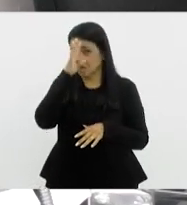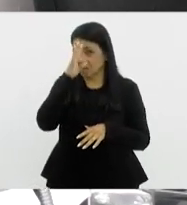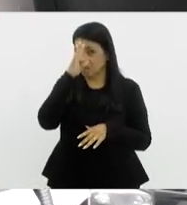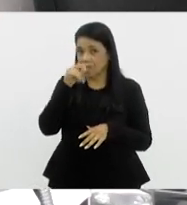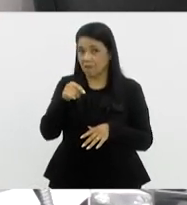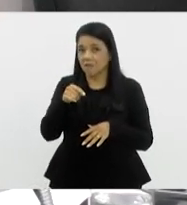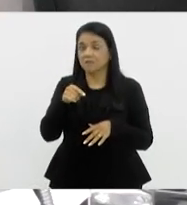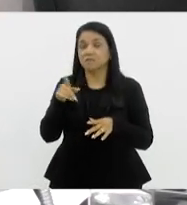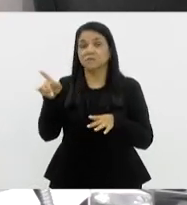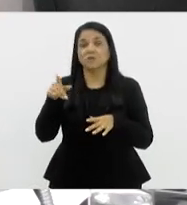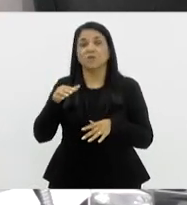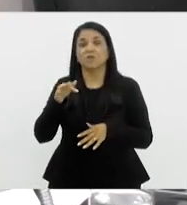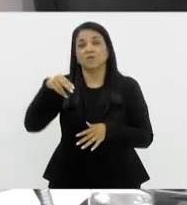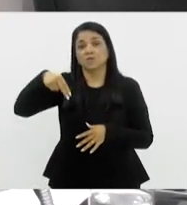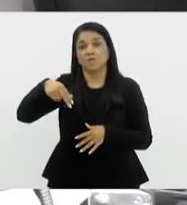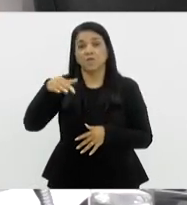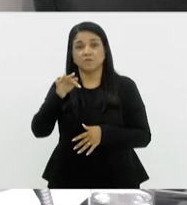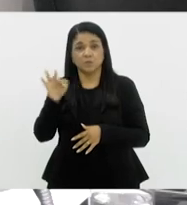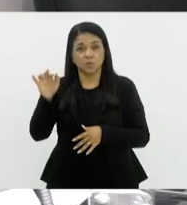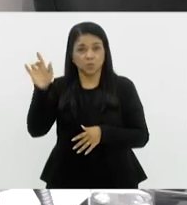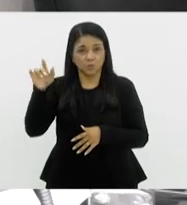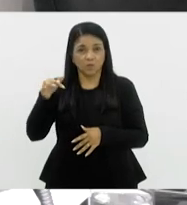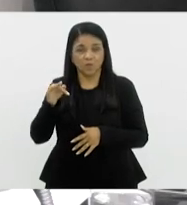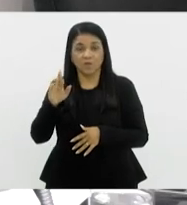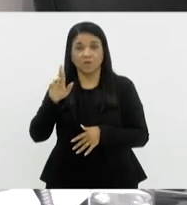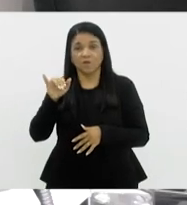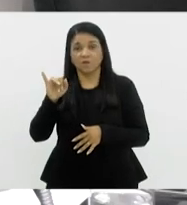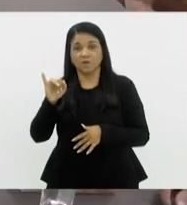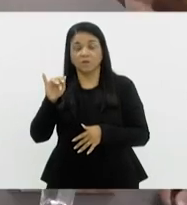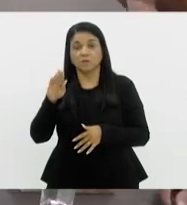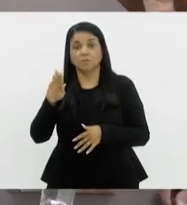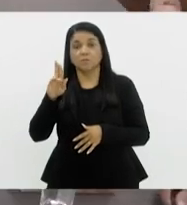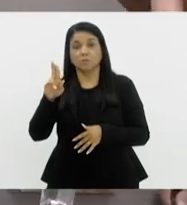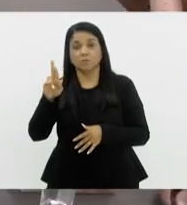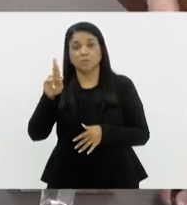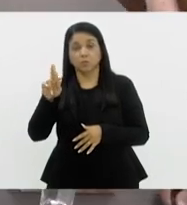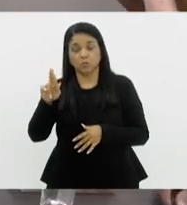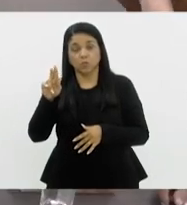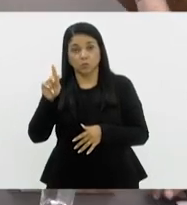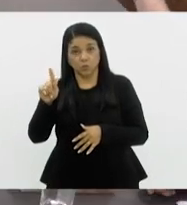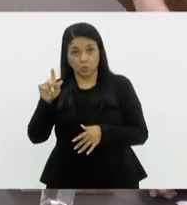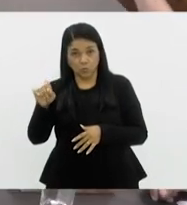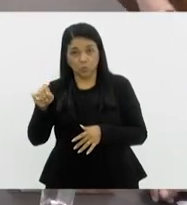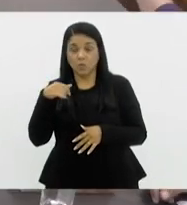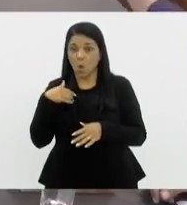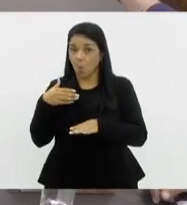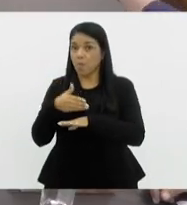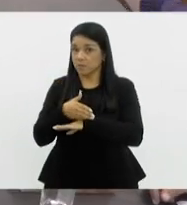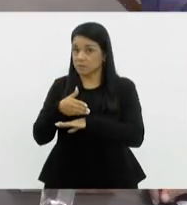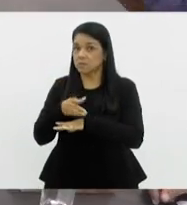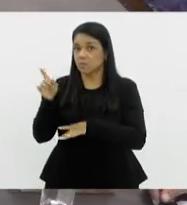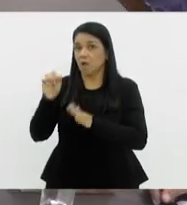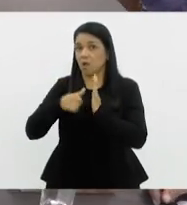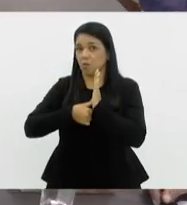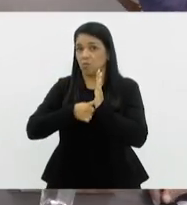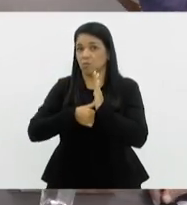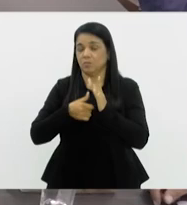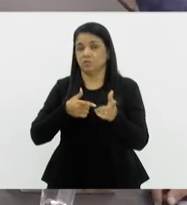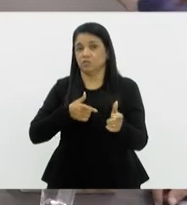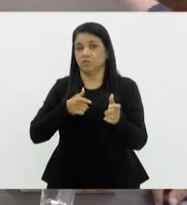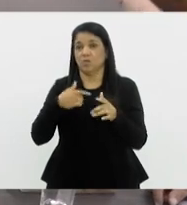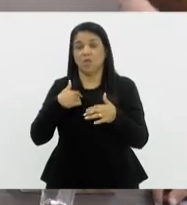movimenta muito. Friburgo, por exemplo, é um caso, eu participo do de Friburgo, por exemplo. Mas você percebeu que nós não somos contra a ideia, apenas diferenciar o que realmente é